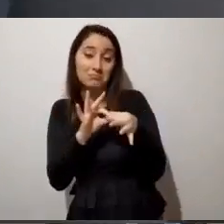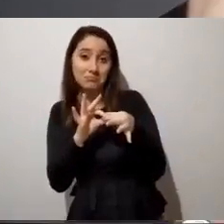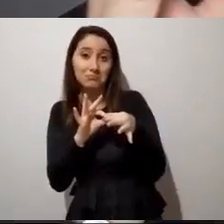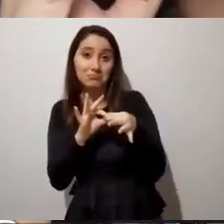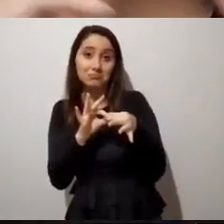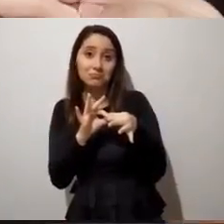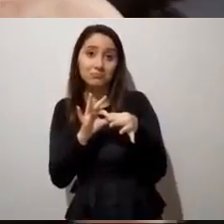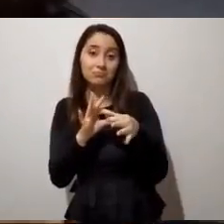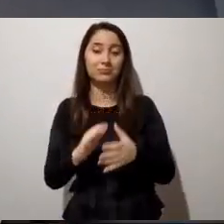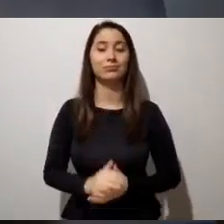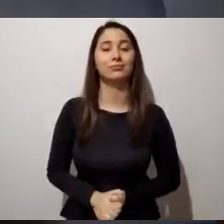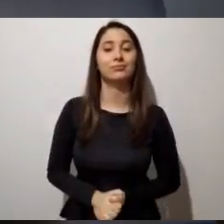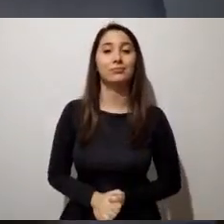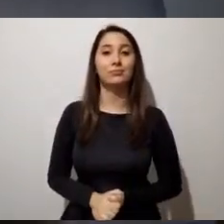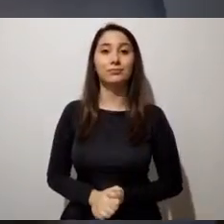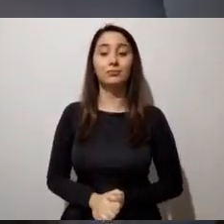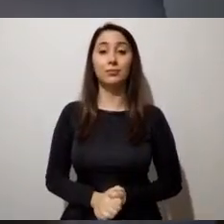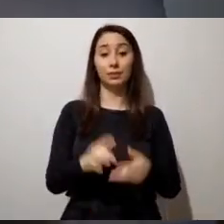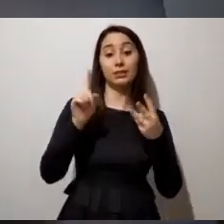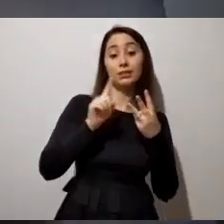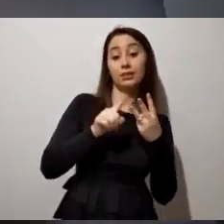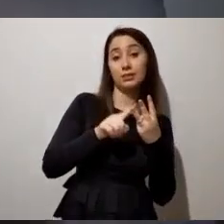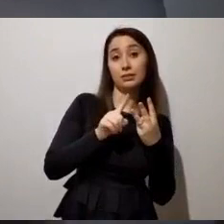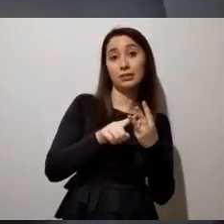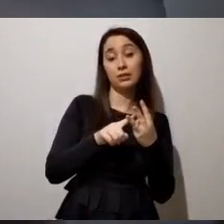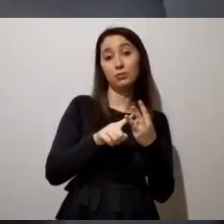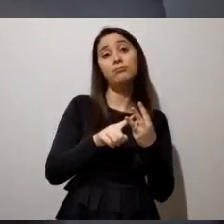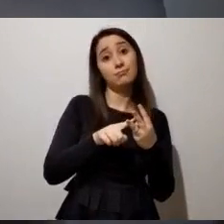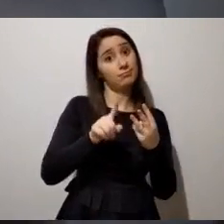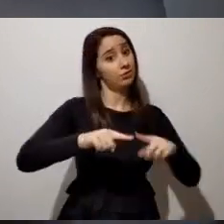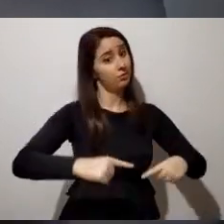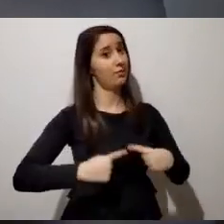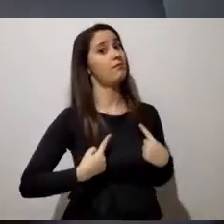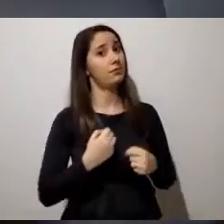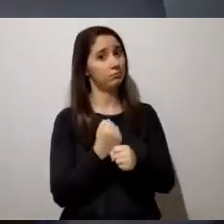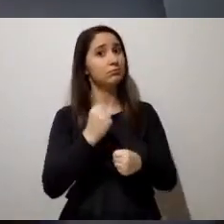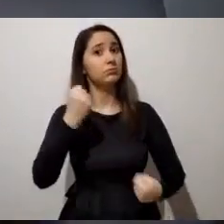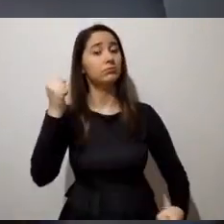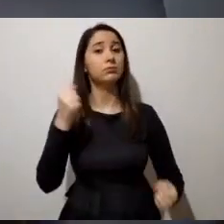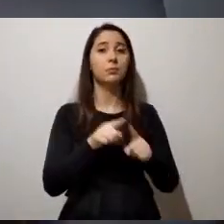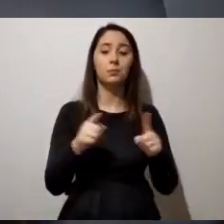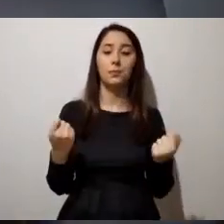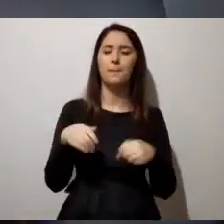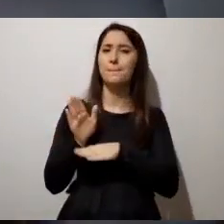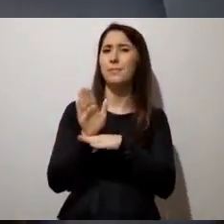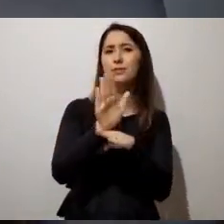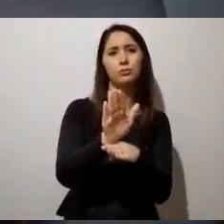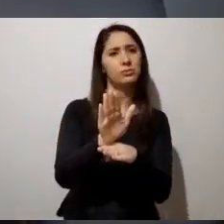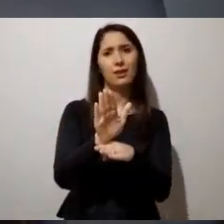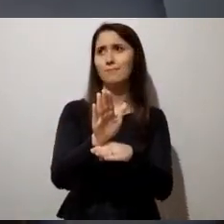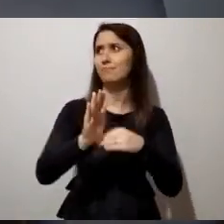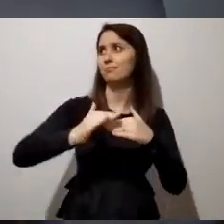duas partes. Então, o terceiro passo é o mais desafiador de todos, mas é o que mais vai te ajudar nesse